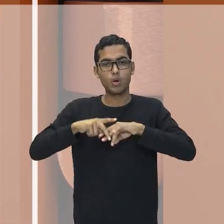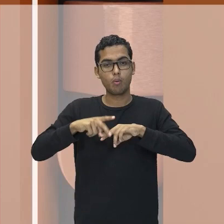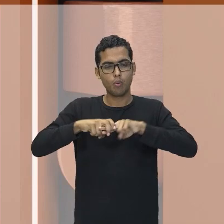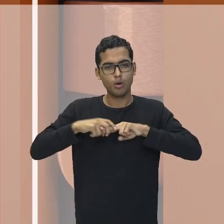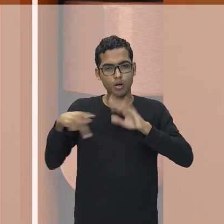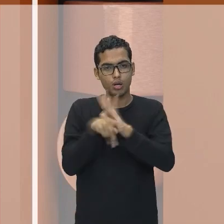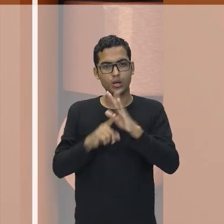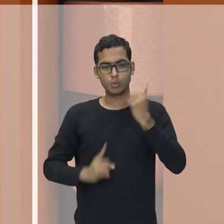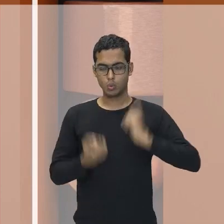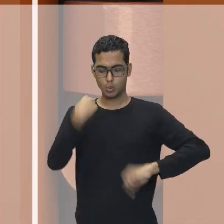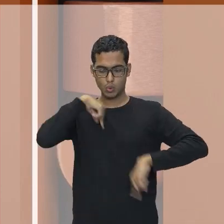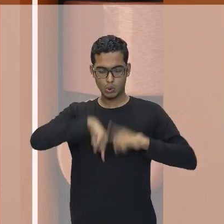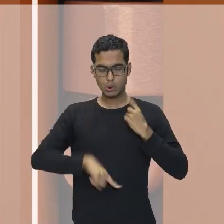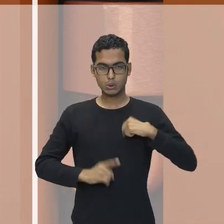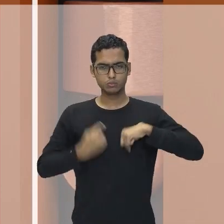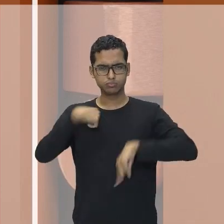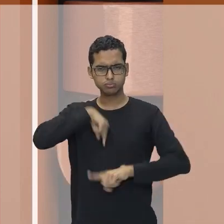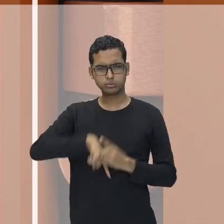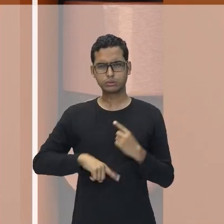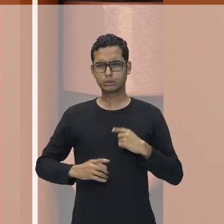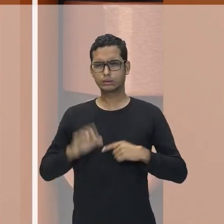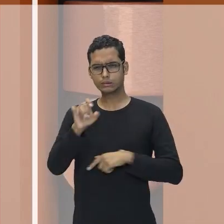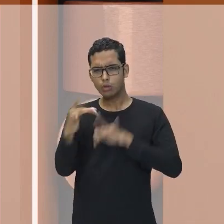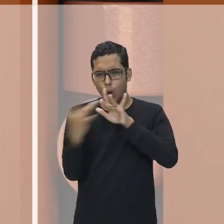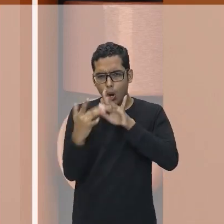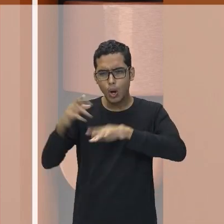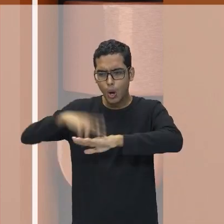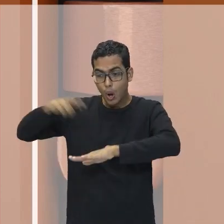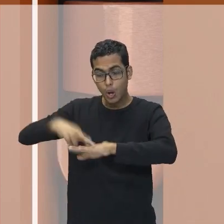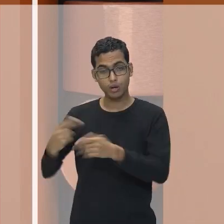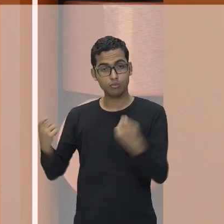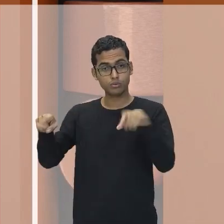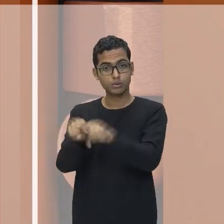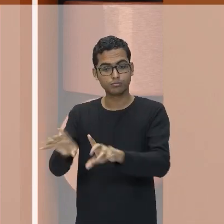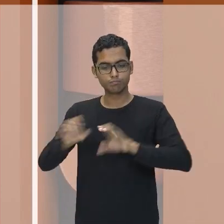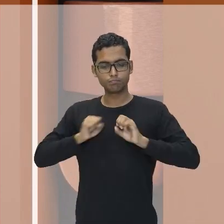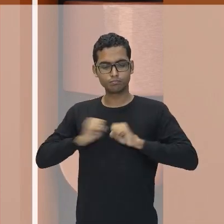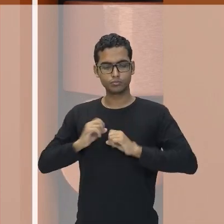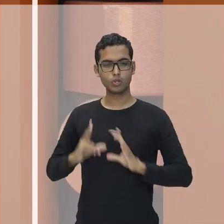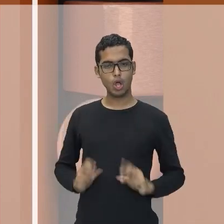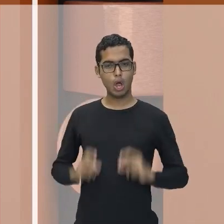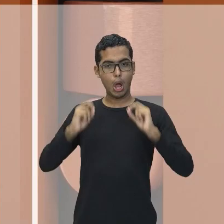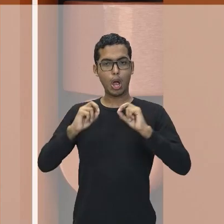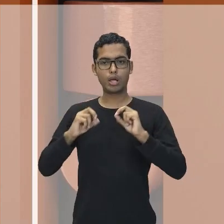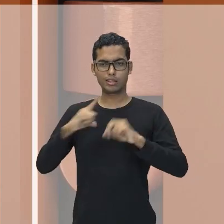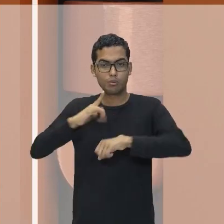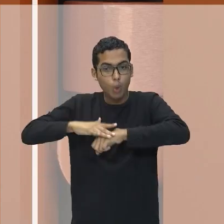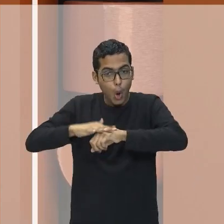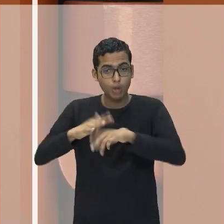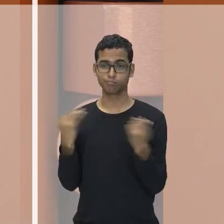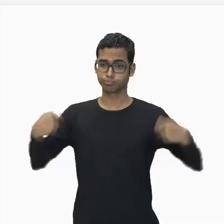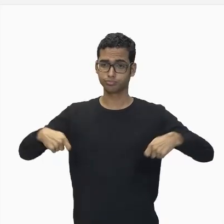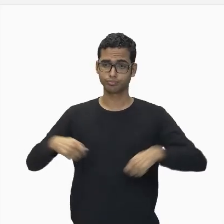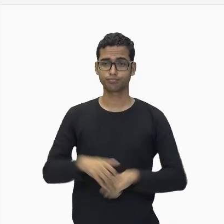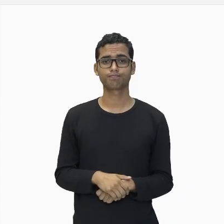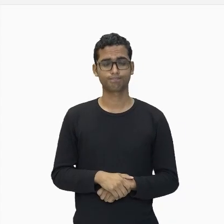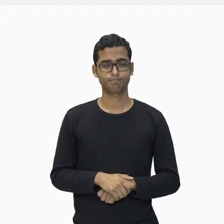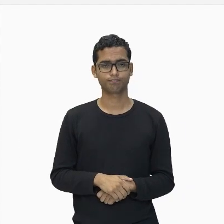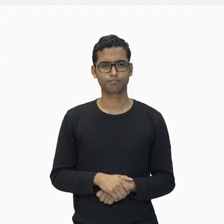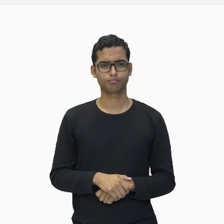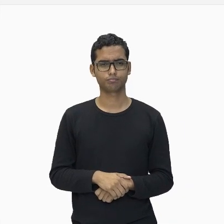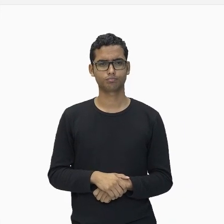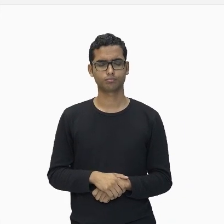inclusive, causar câncer. Se você entrar em contato com a radiação, a chance de você contrair uma doença é muito grande. Vamos adiante com o texto. Vamos lá,